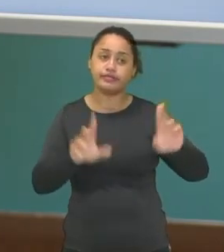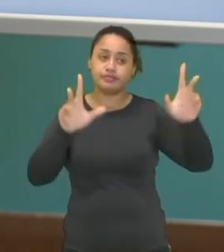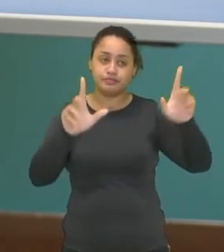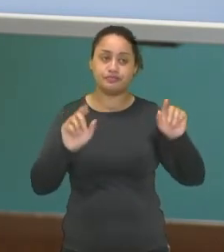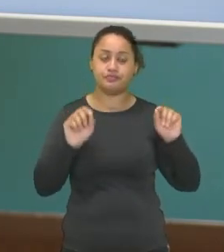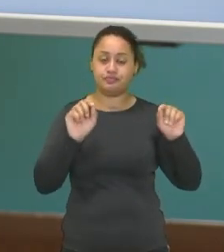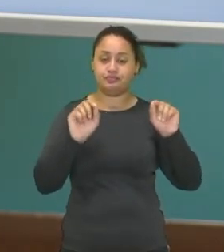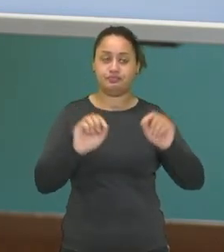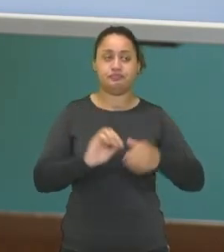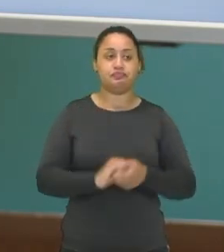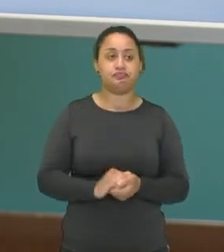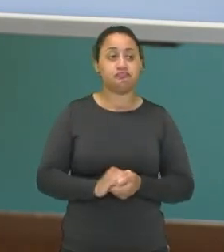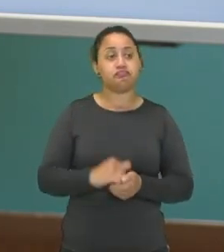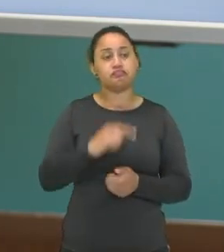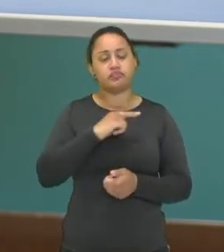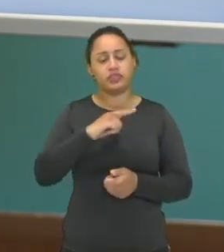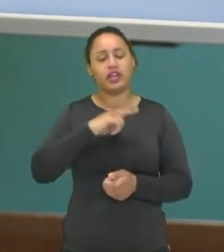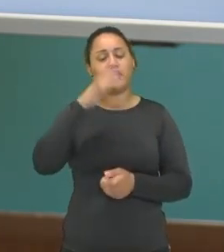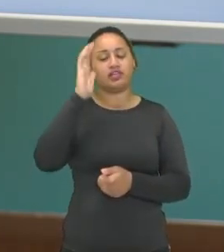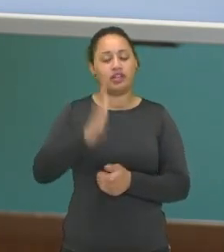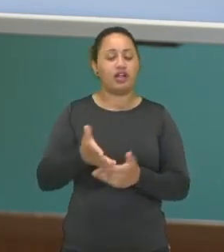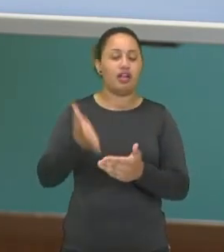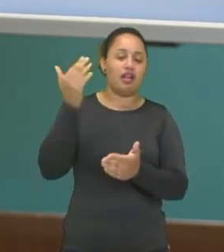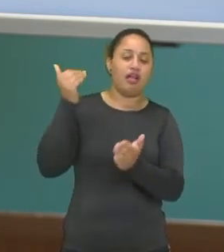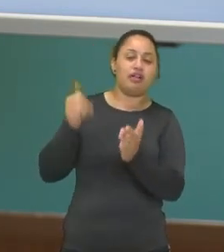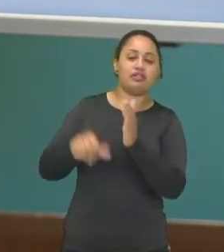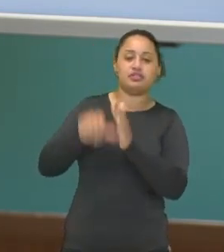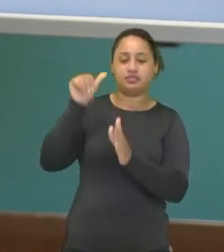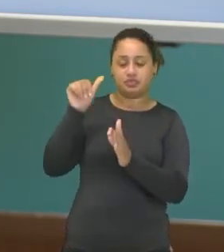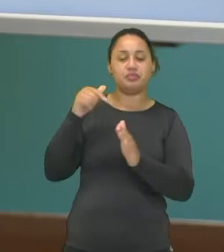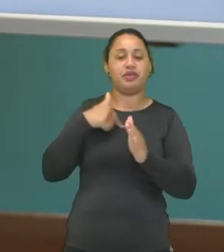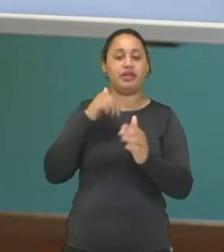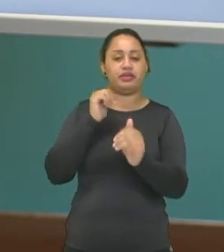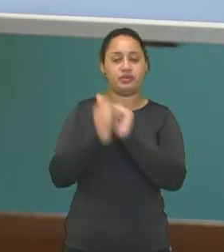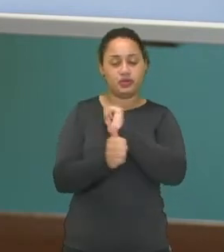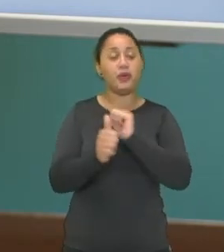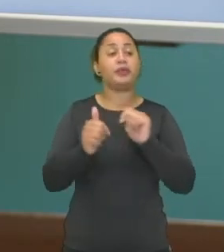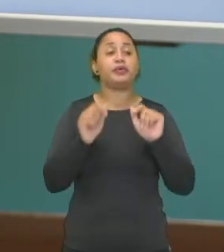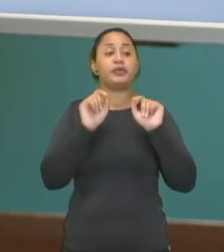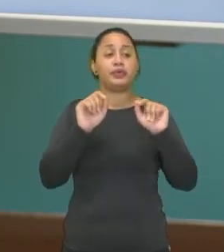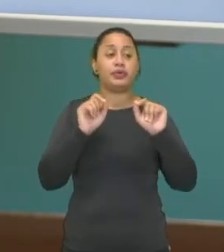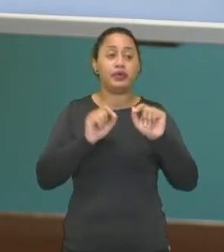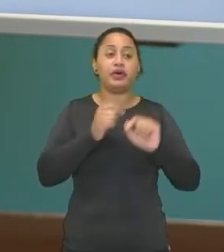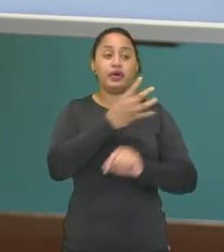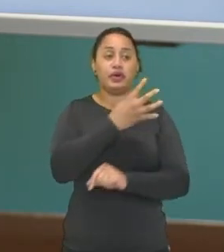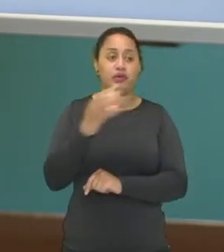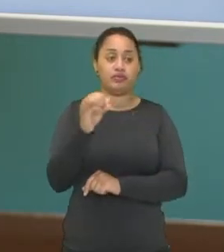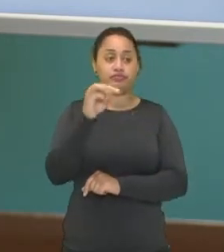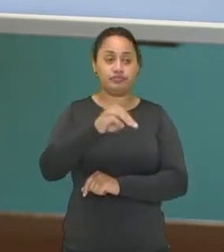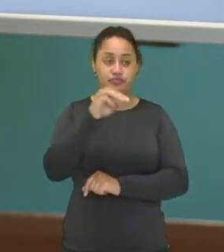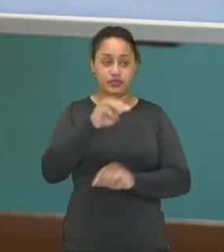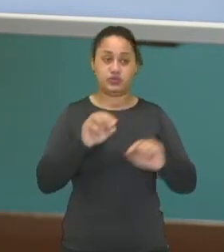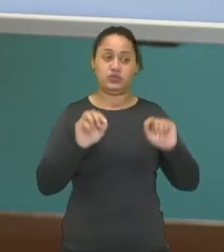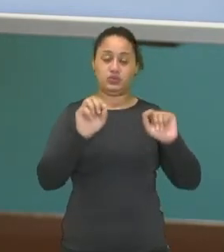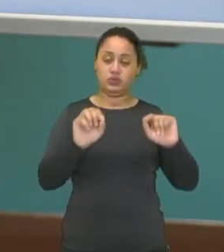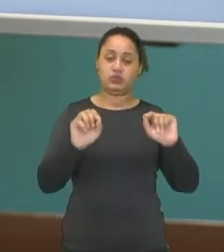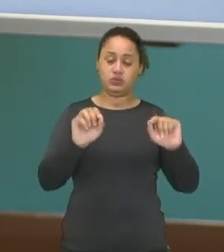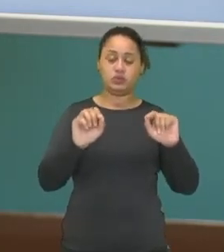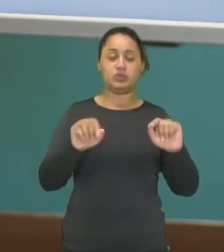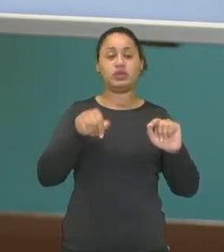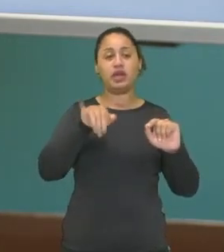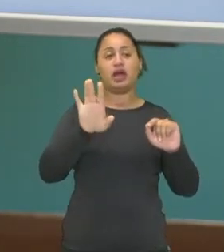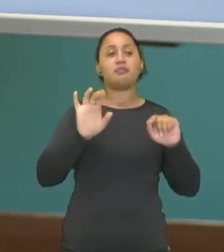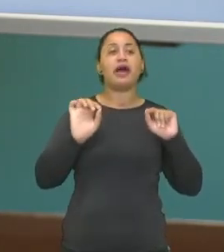diferente. Presente desde os primeiros jogos da era moderna, a prova de 400 metros é uma das